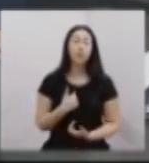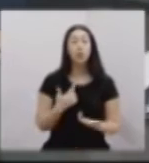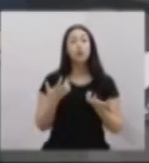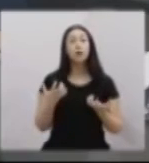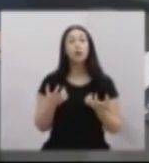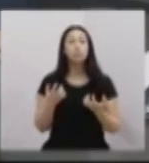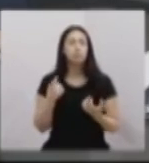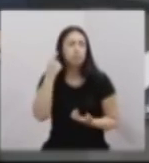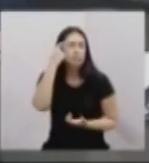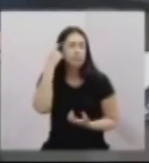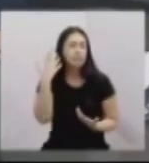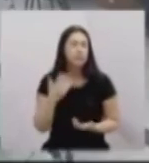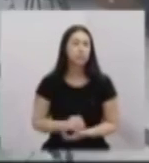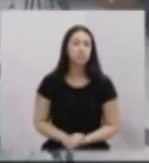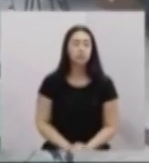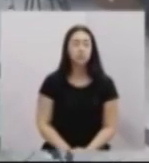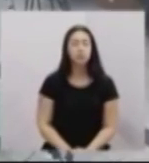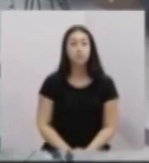essa reflexão.